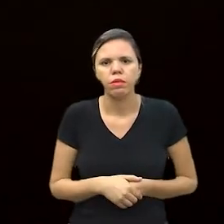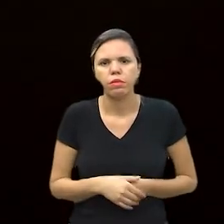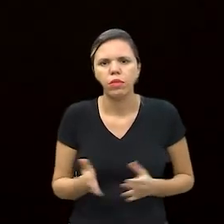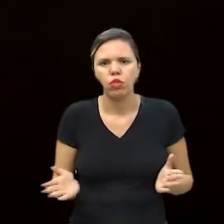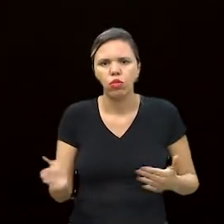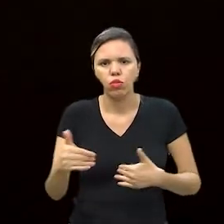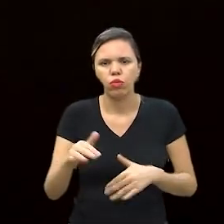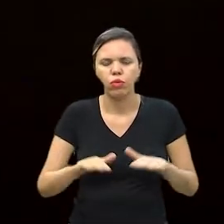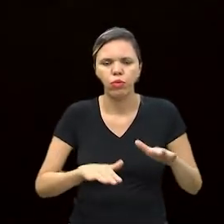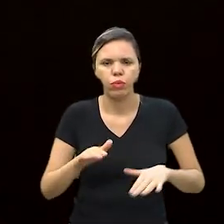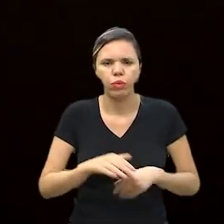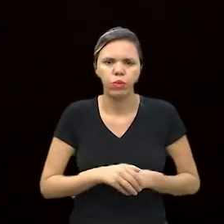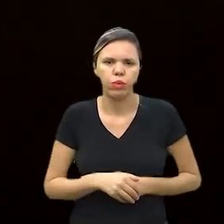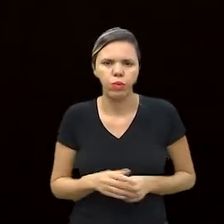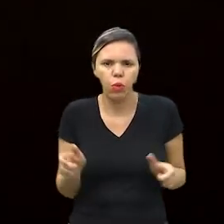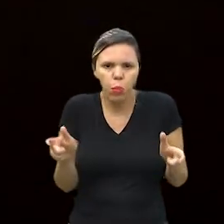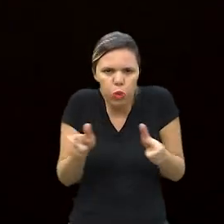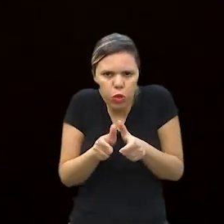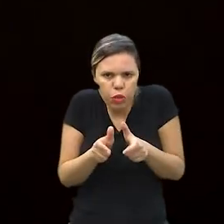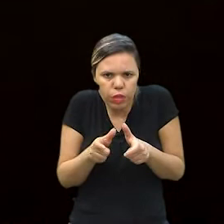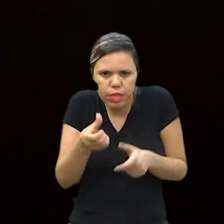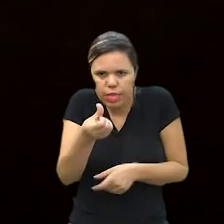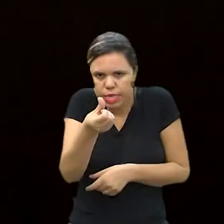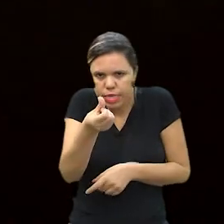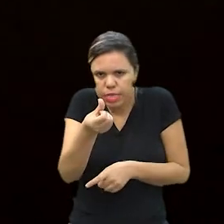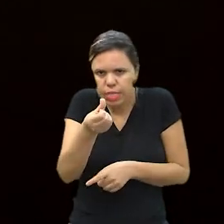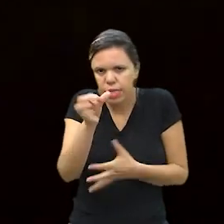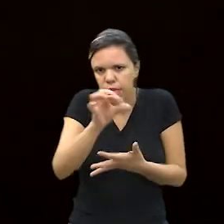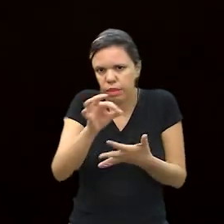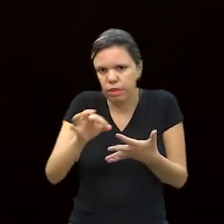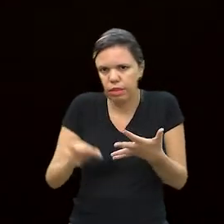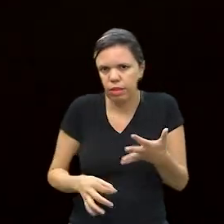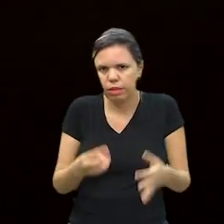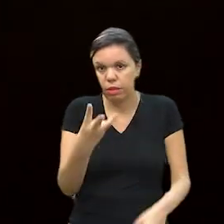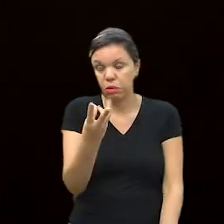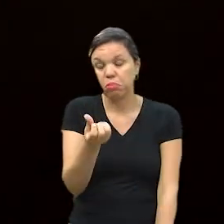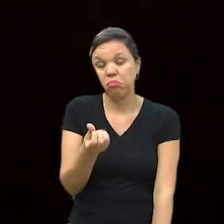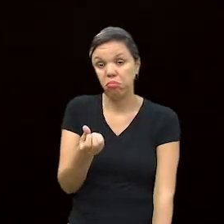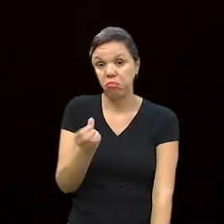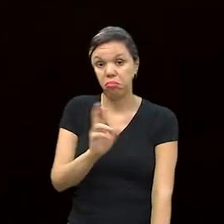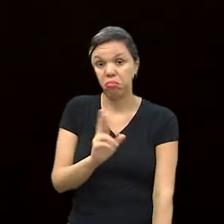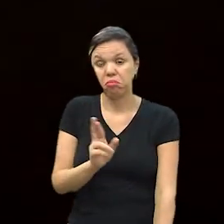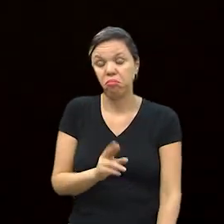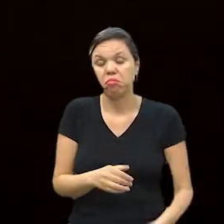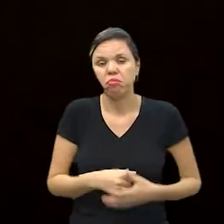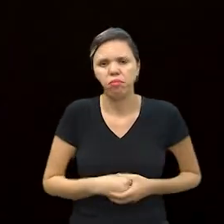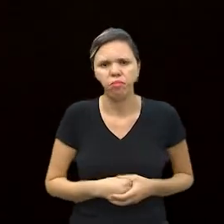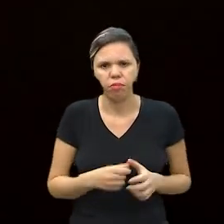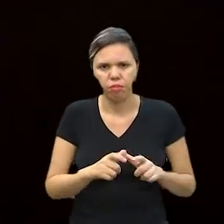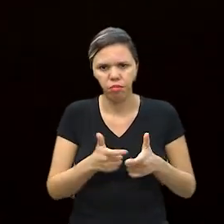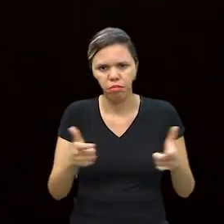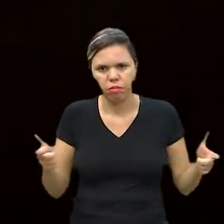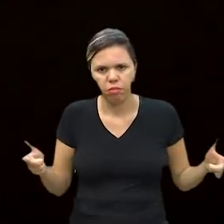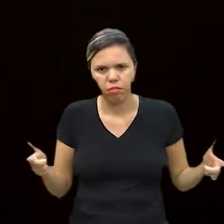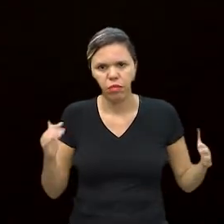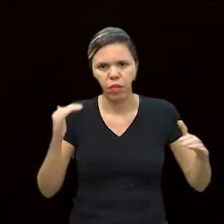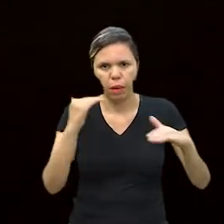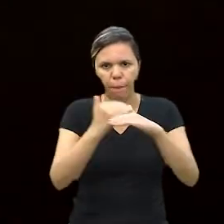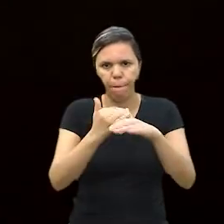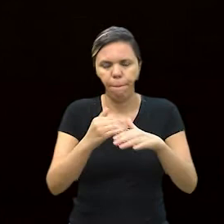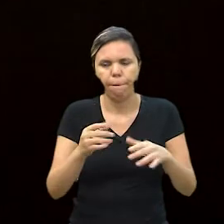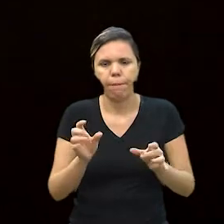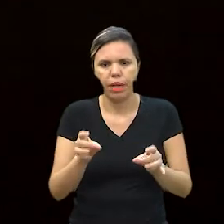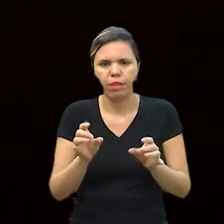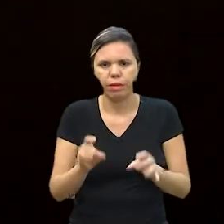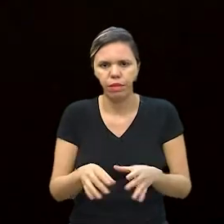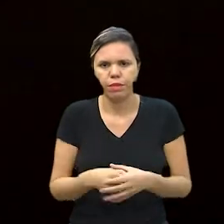cesta hoje, a nossa menor cesta, que ela tem 6 itens, ela custa em média R$ 36,00. E a maior, a cesta padrão que nós vendemos, que tem